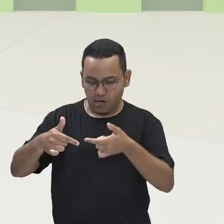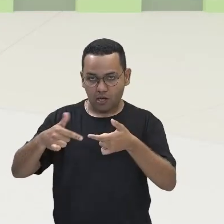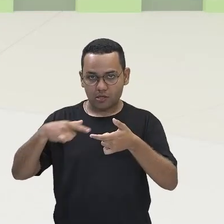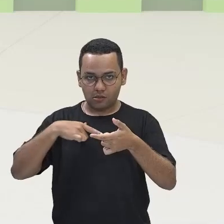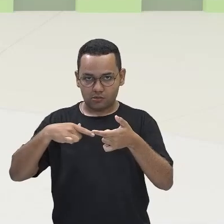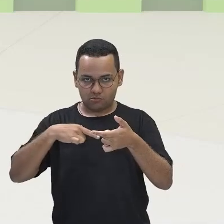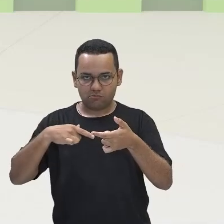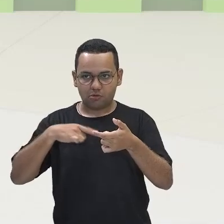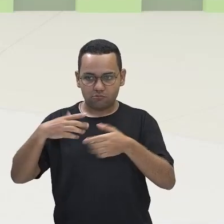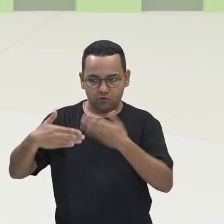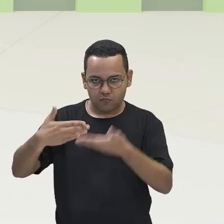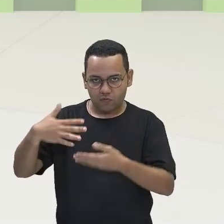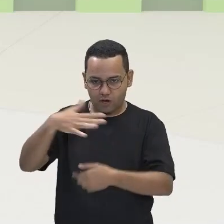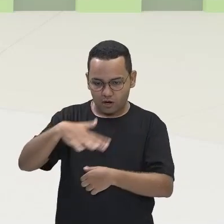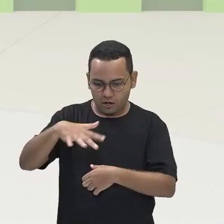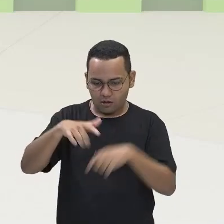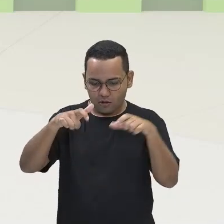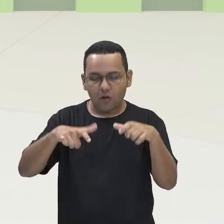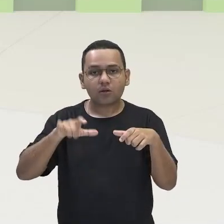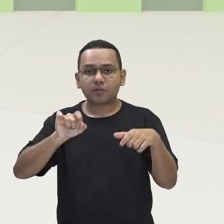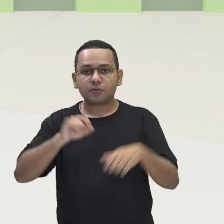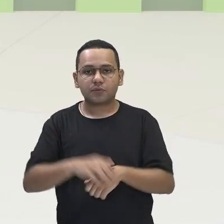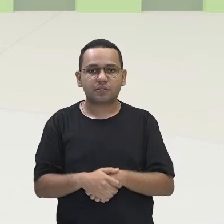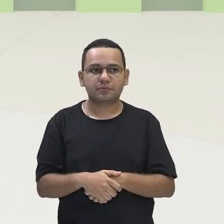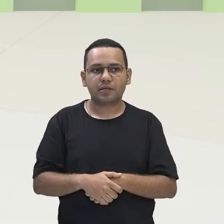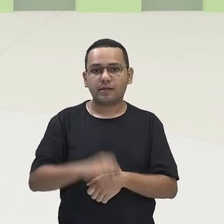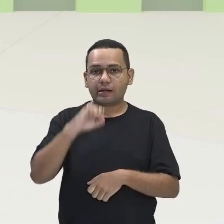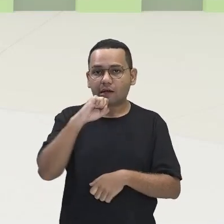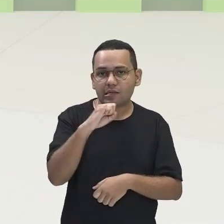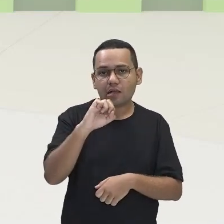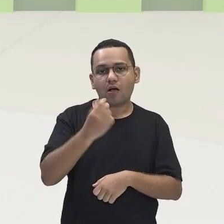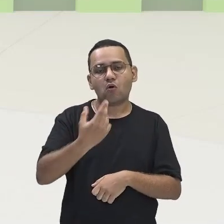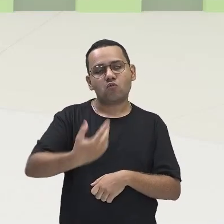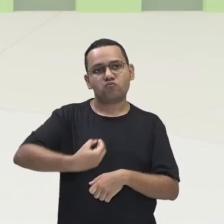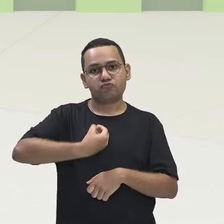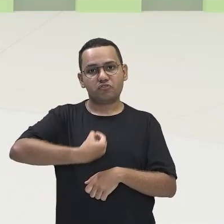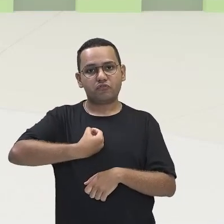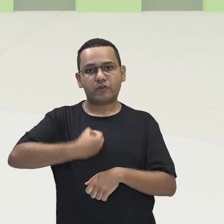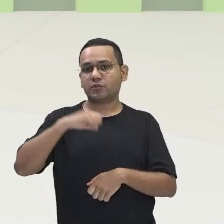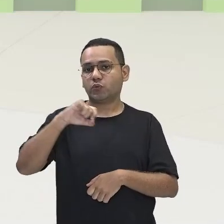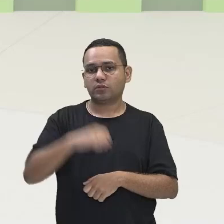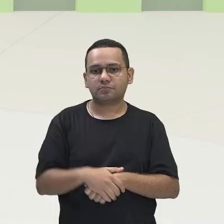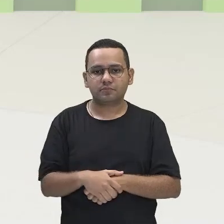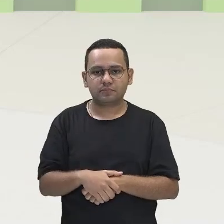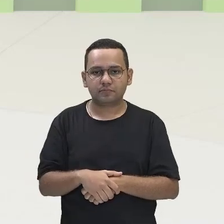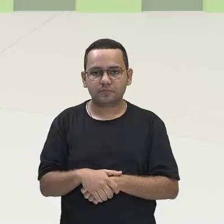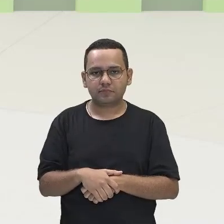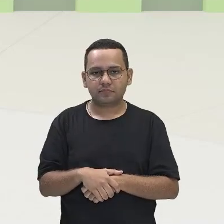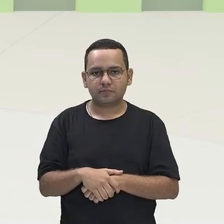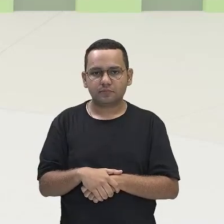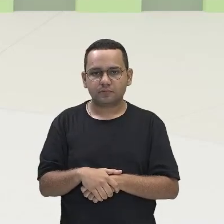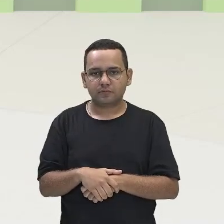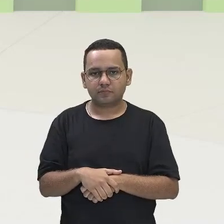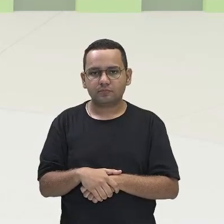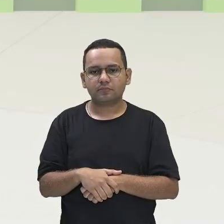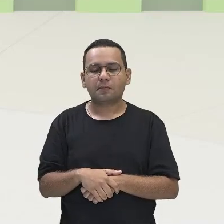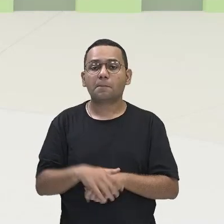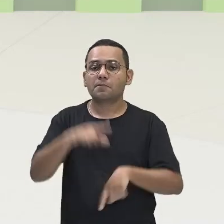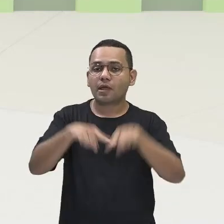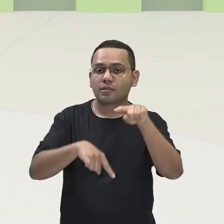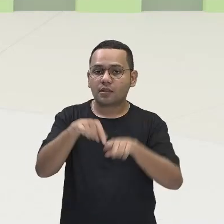sobreviver, né, para a sua sobrevivência, extrair né, recursos da